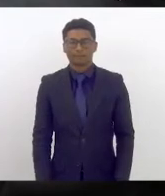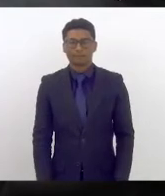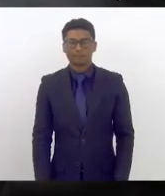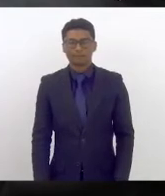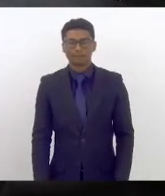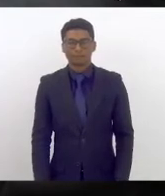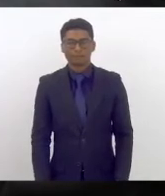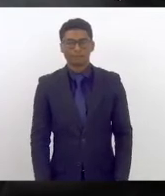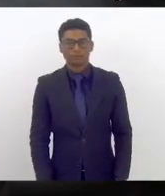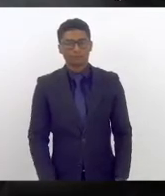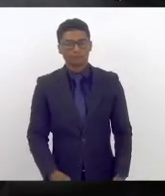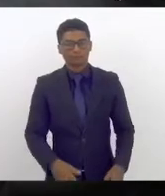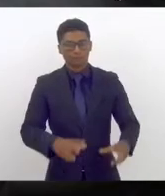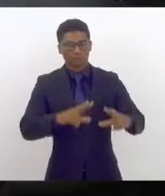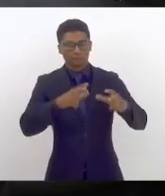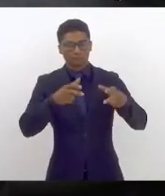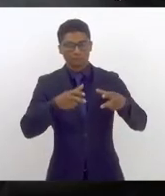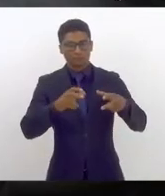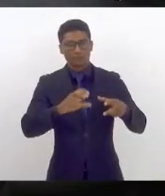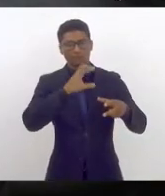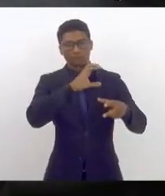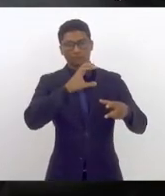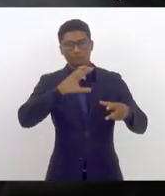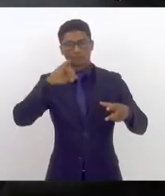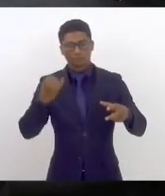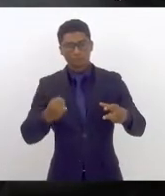acompanho o parecer J